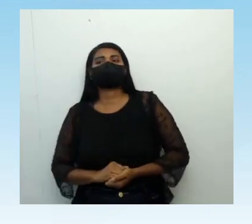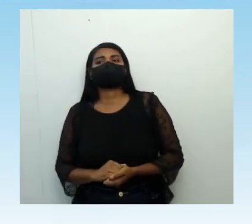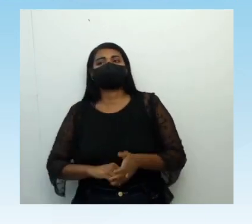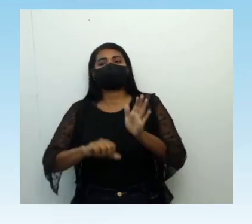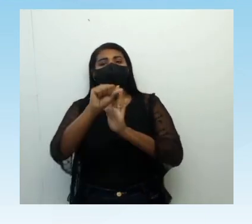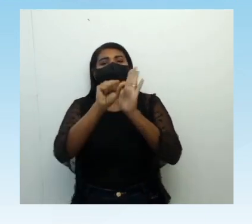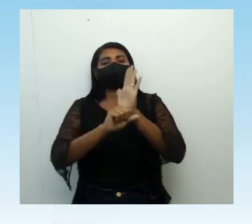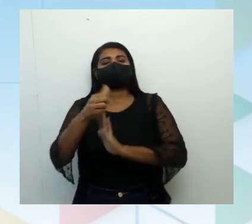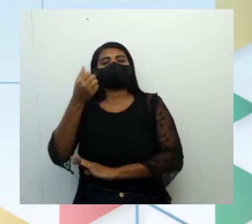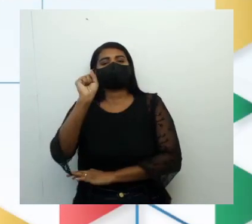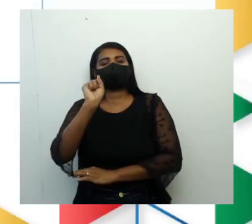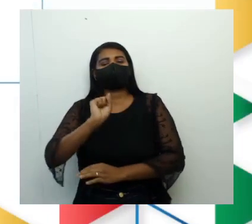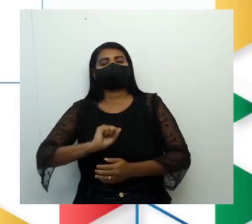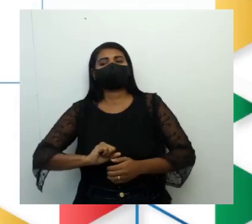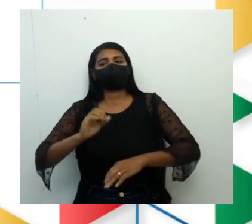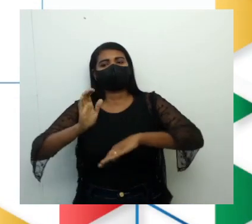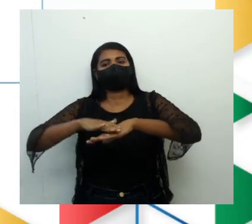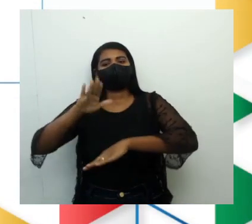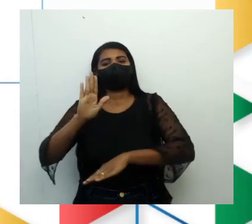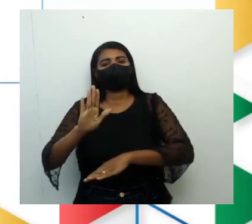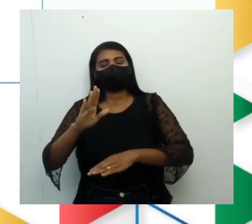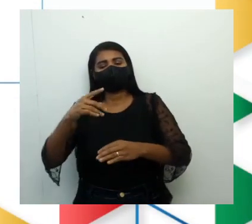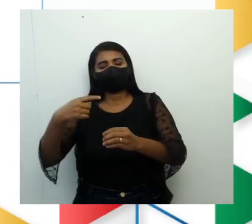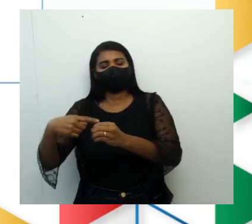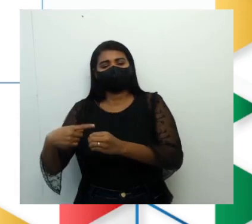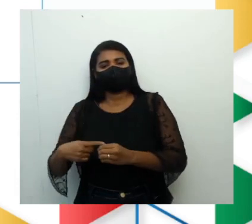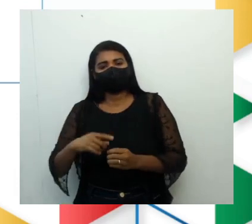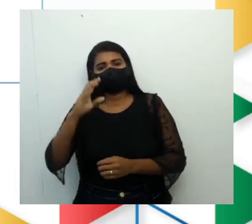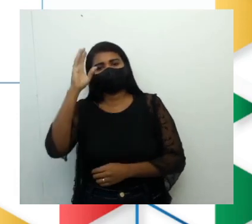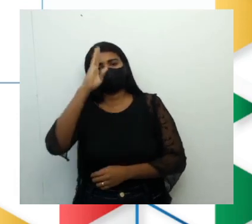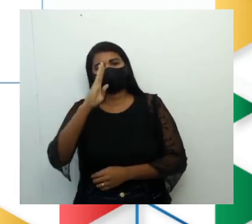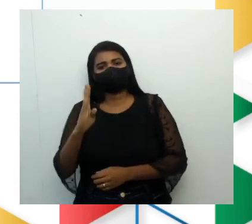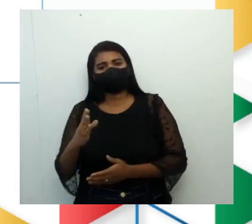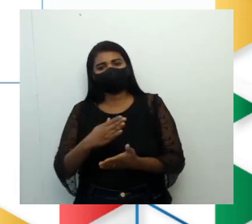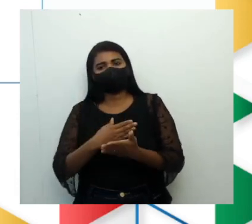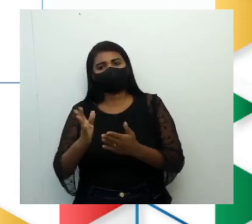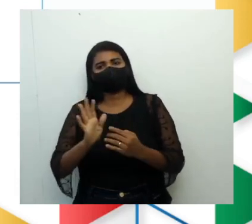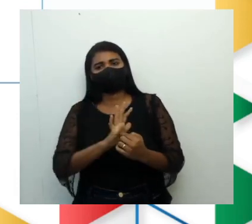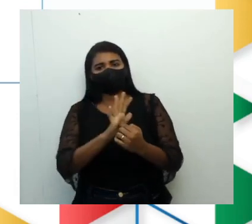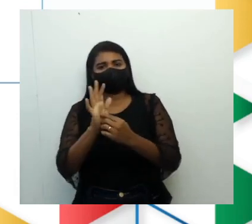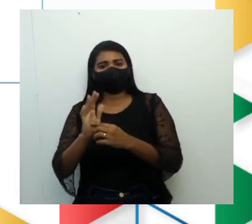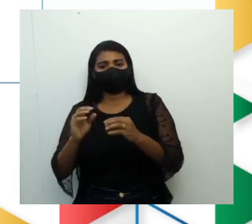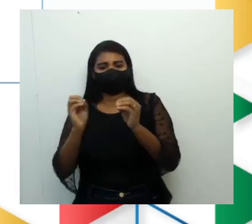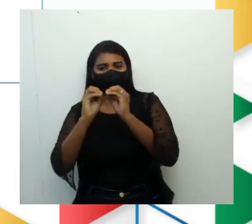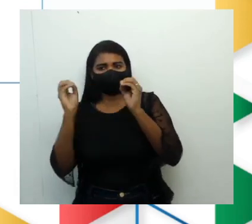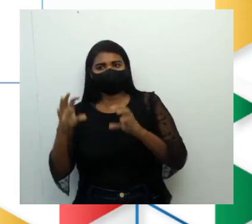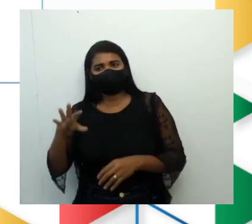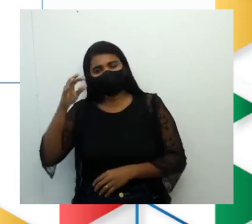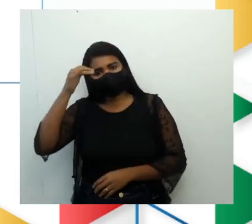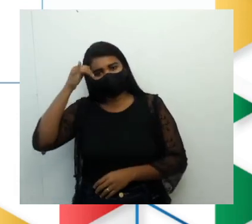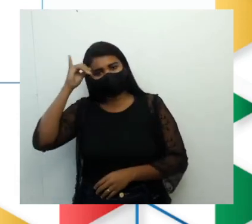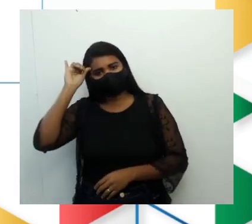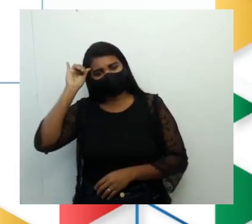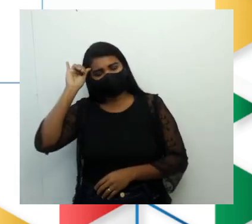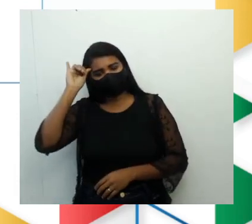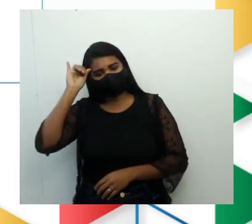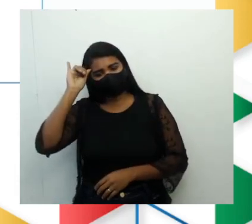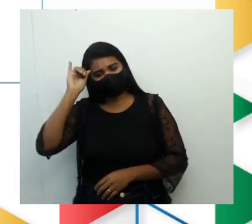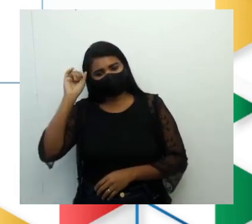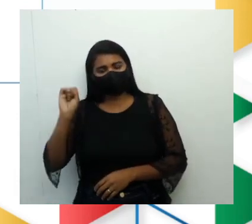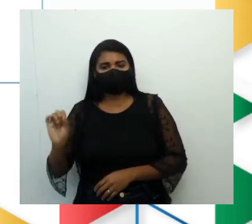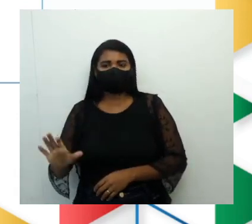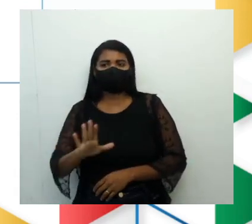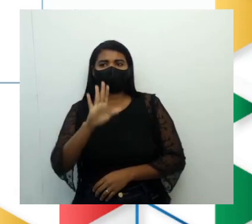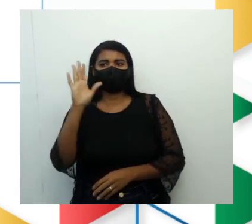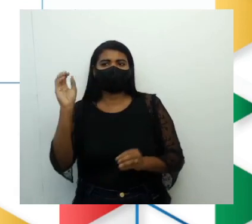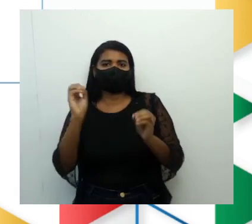Século XVIII, mais o interior ainda do Brasil, com a criação do gado na região sul e com a descoberta